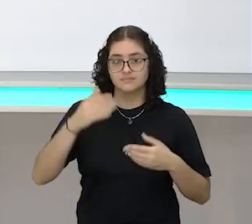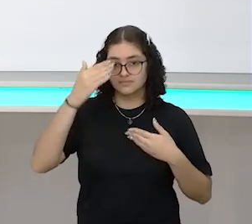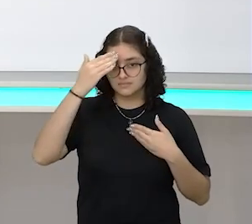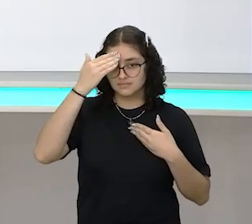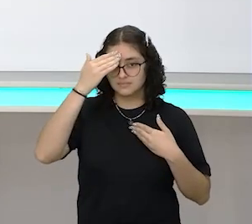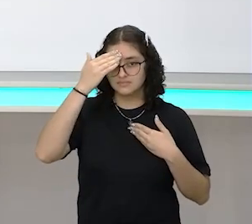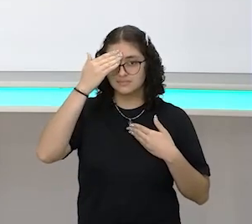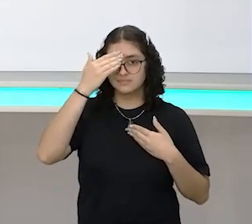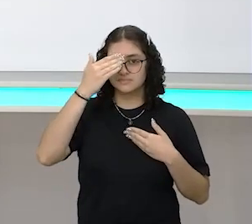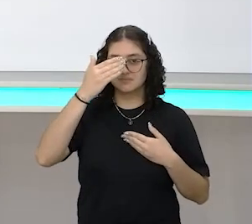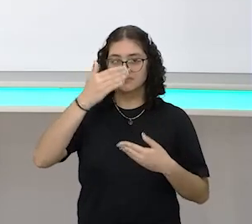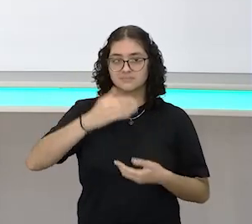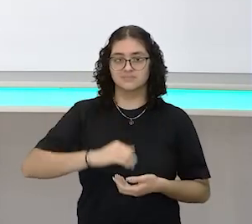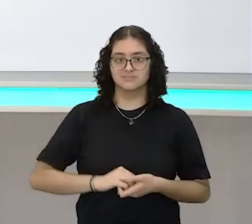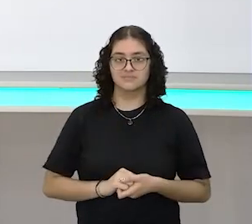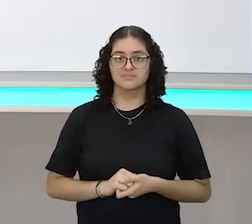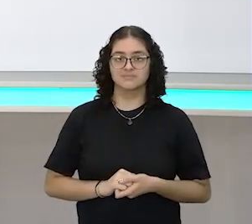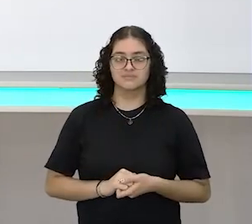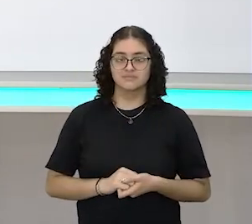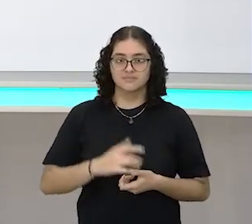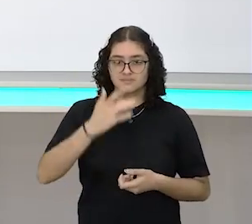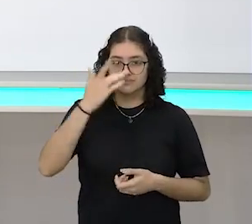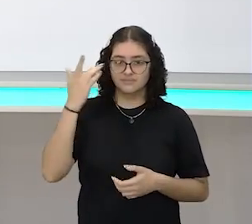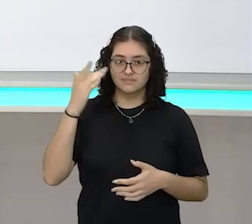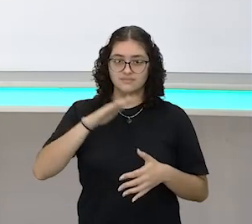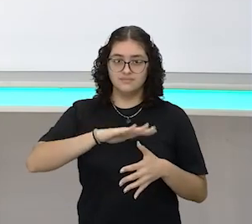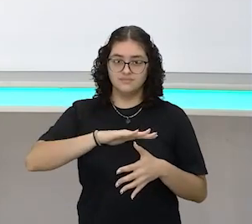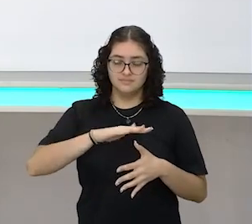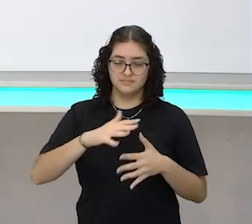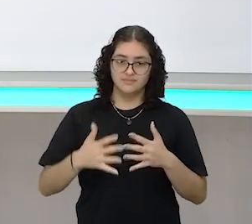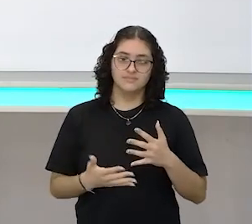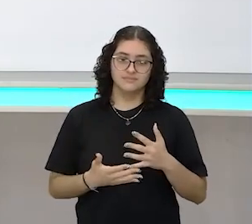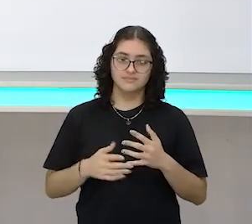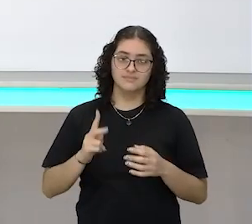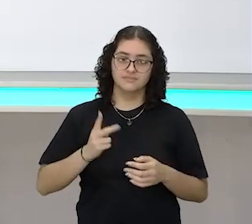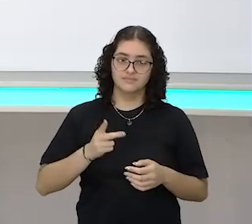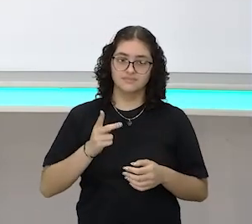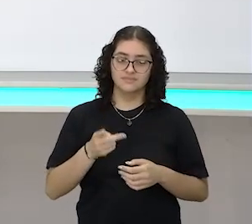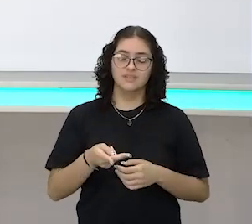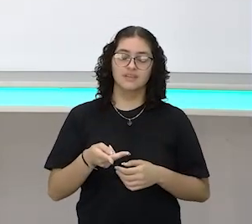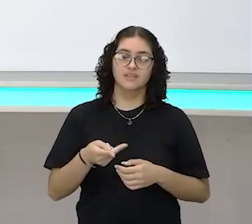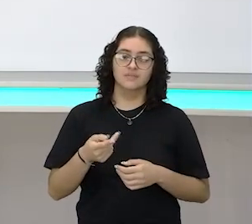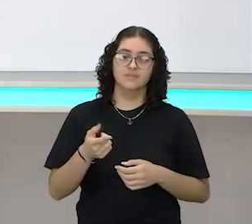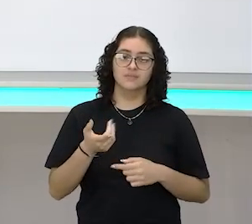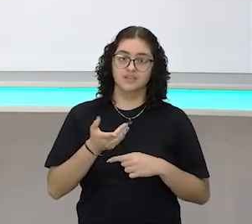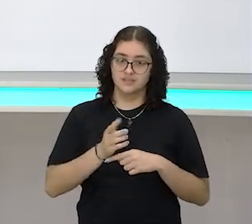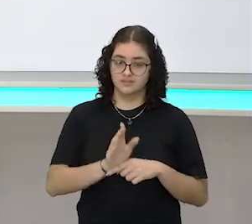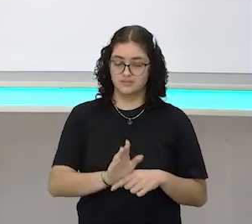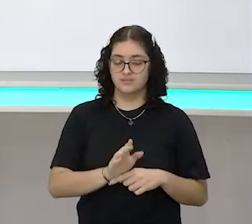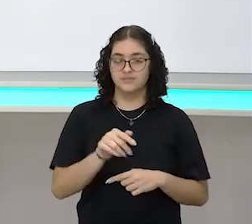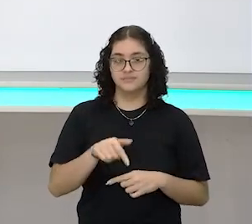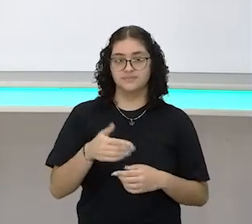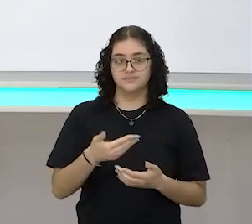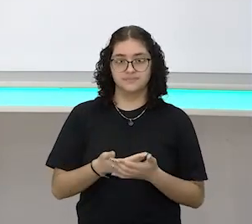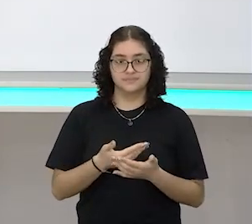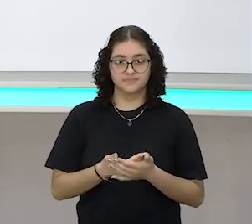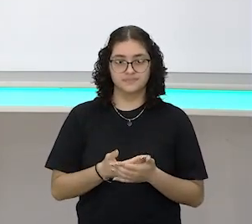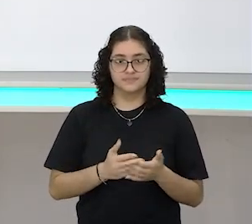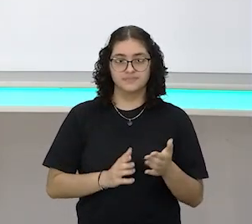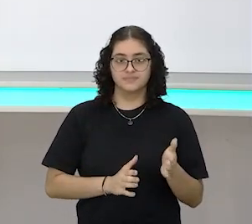bastante aí, como sempre a gente faz, ao pessoal de Libras, que sempre aí muito nos auxilia, né? Deixando nossa